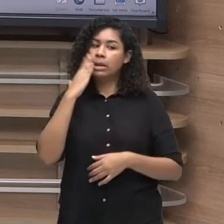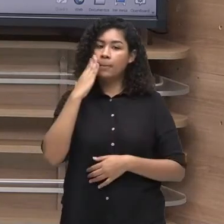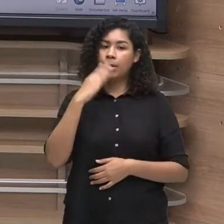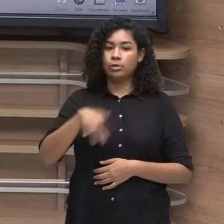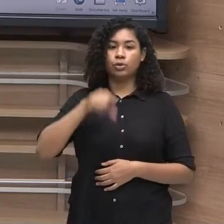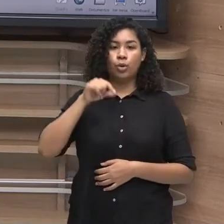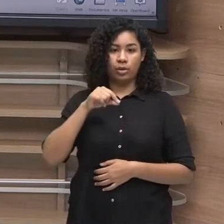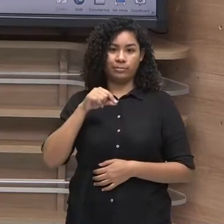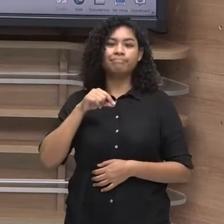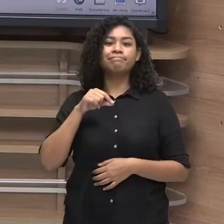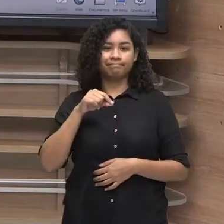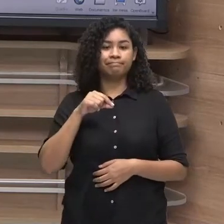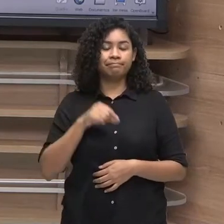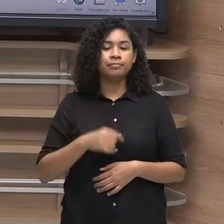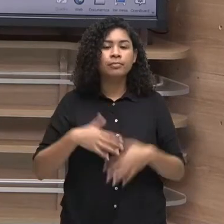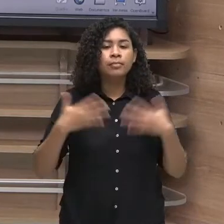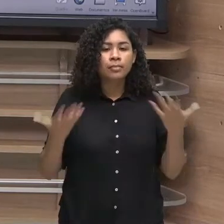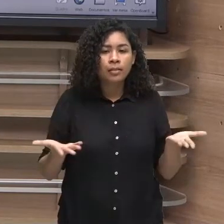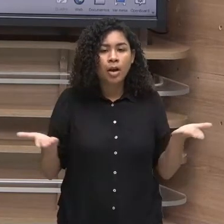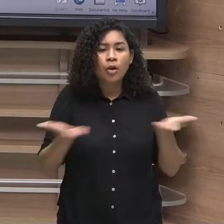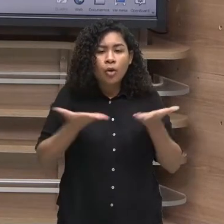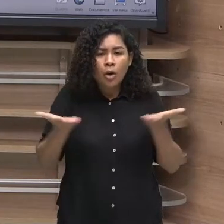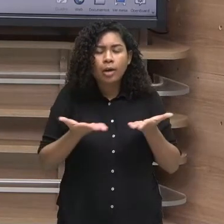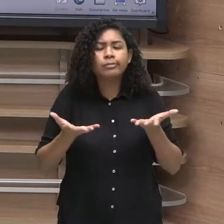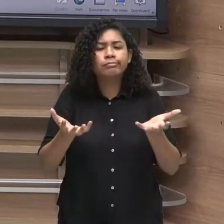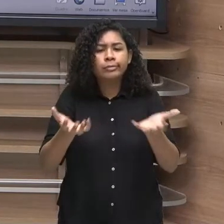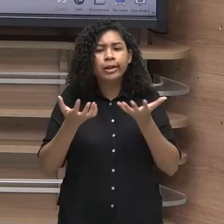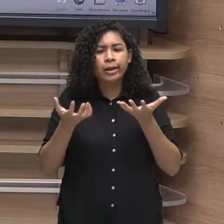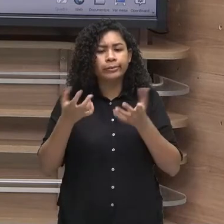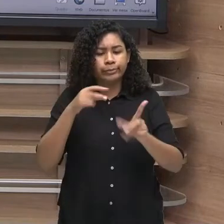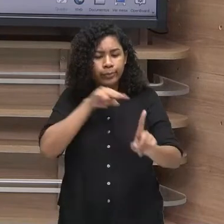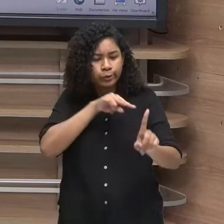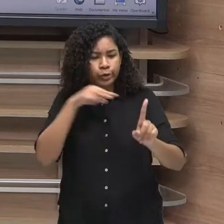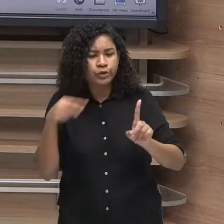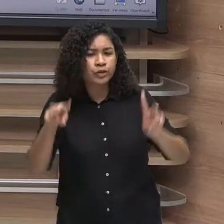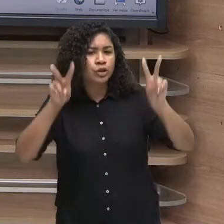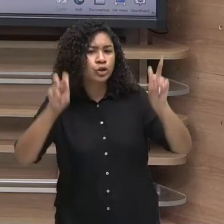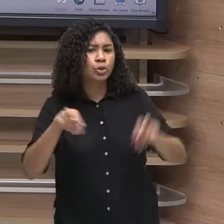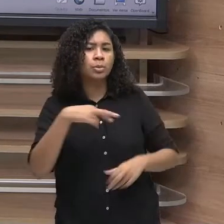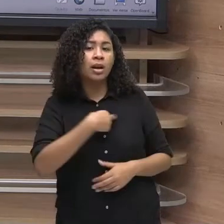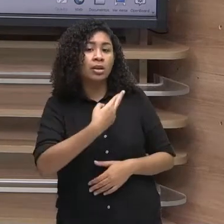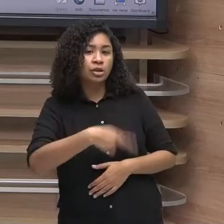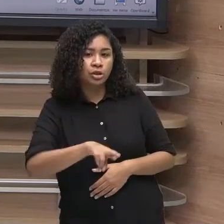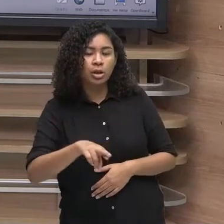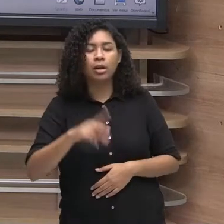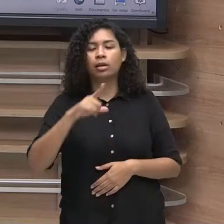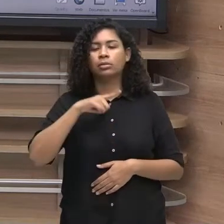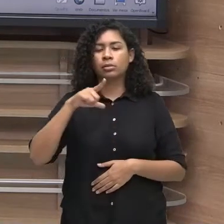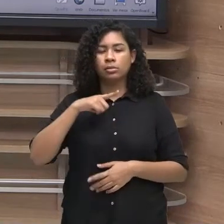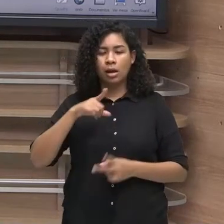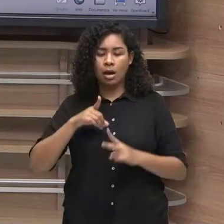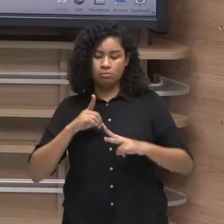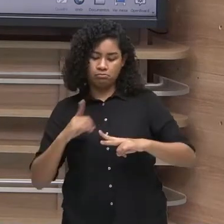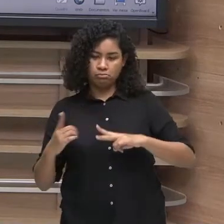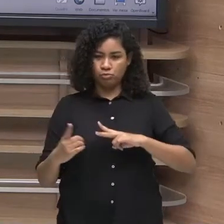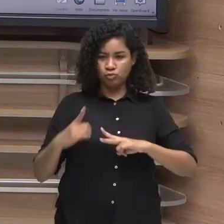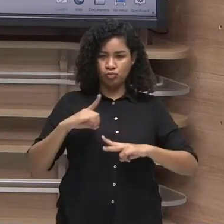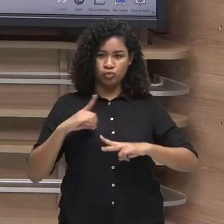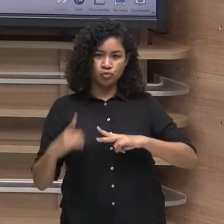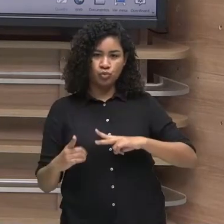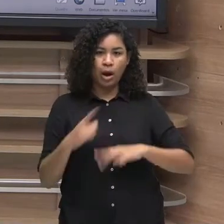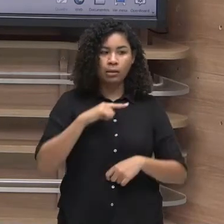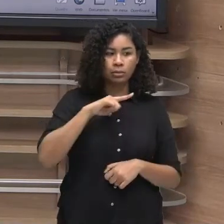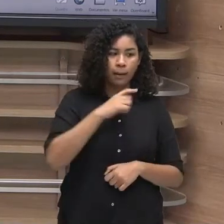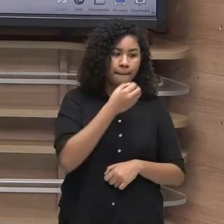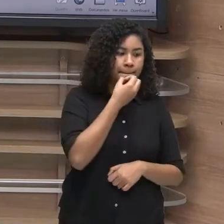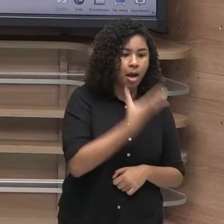concluímos olhando para o olhar das religiões. As religiões que olham de uma maneira dualista, né? Que, olha, existe o bem que